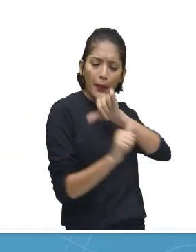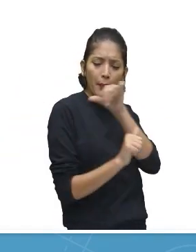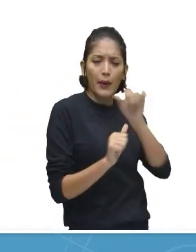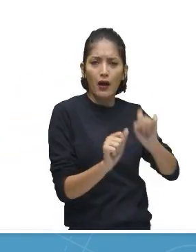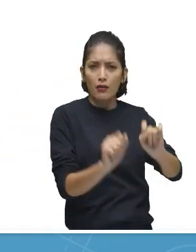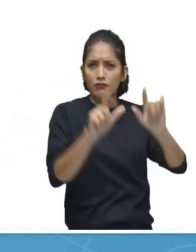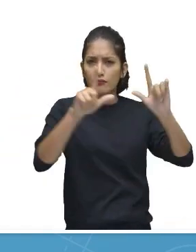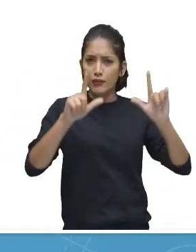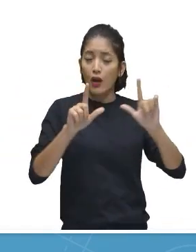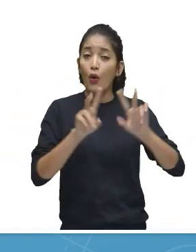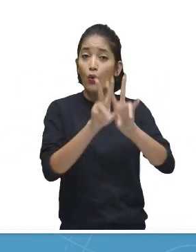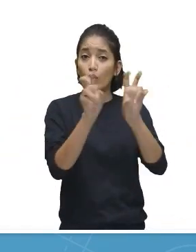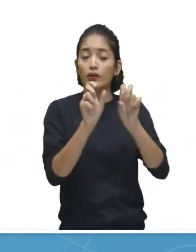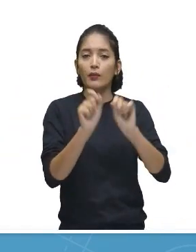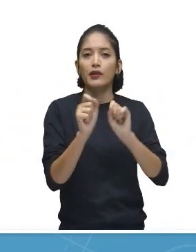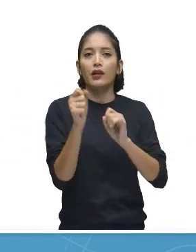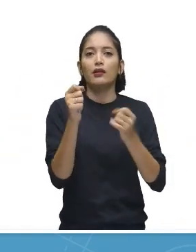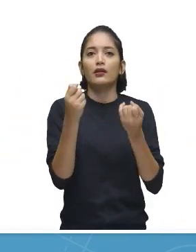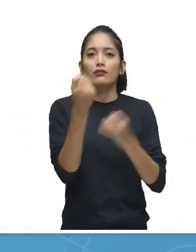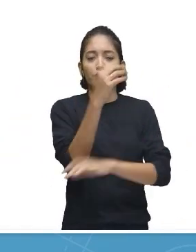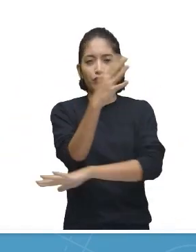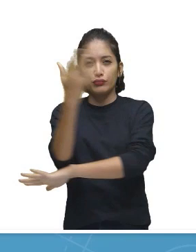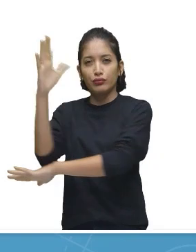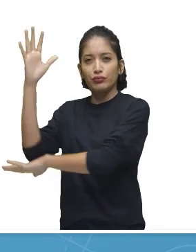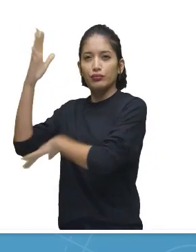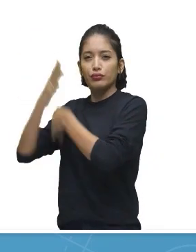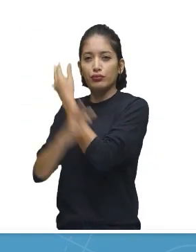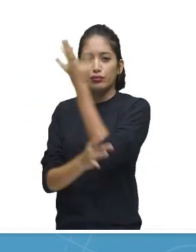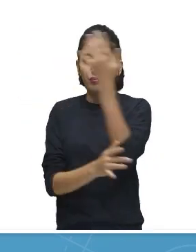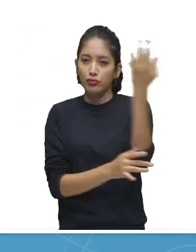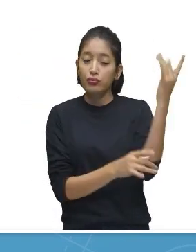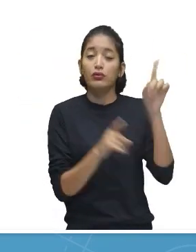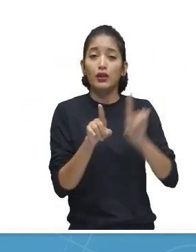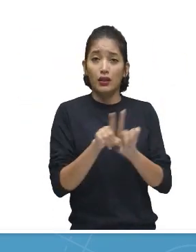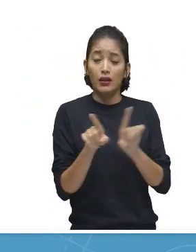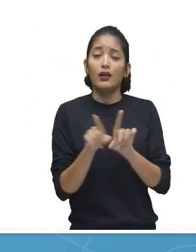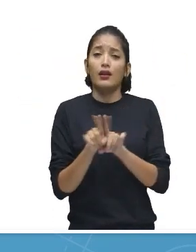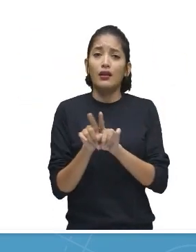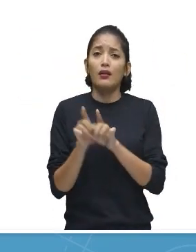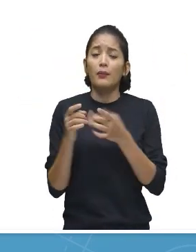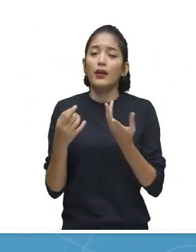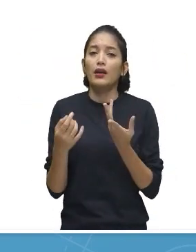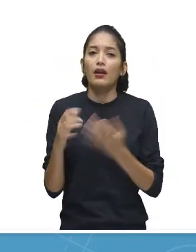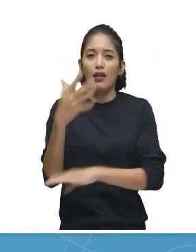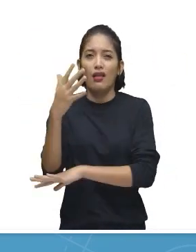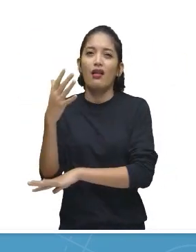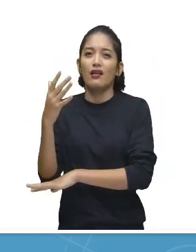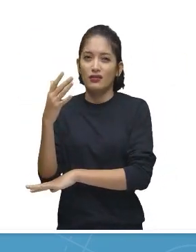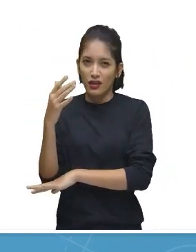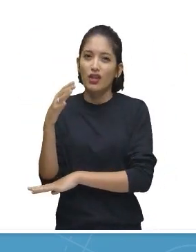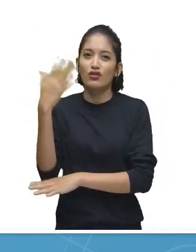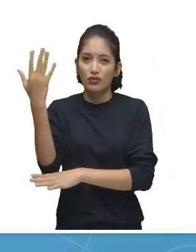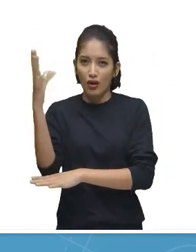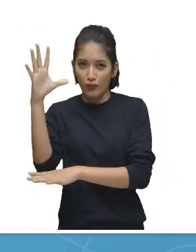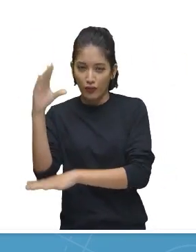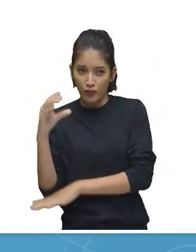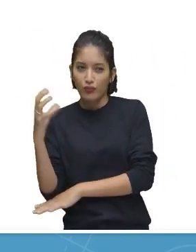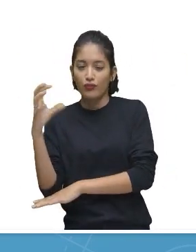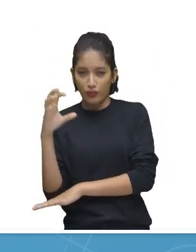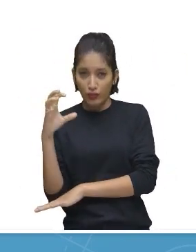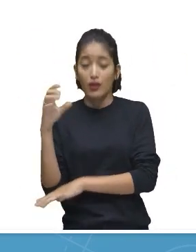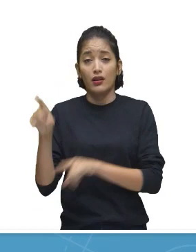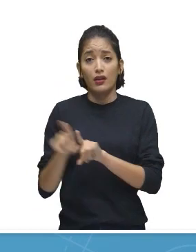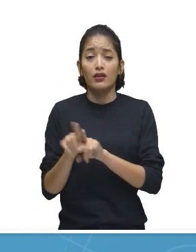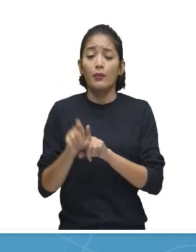tema principal dele era paisagem, era natureza morta e também ele fazia retratos de pessoas. E